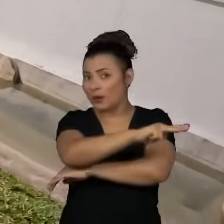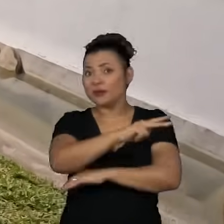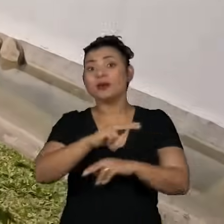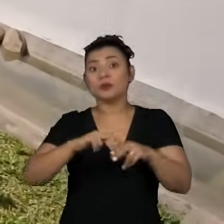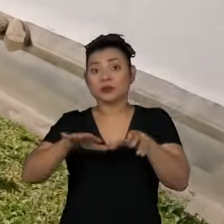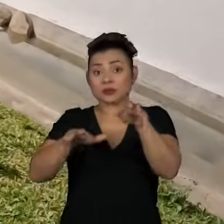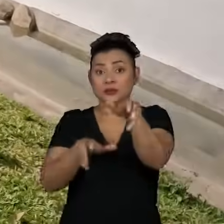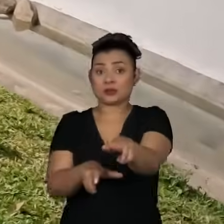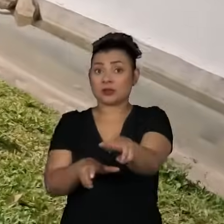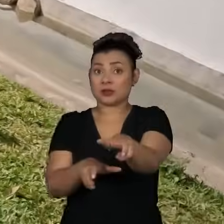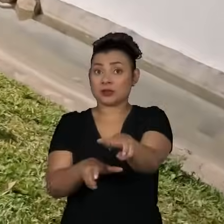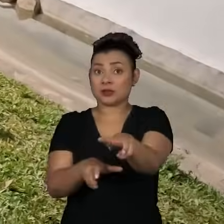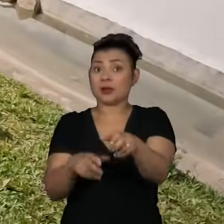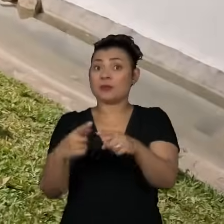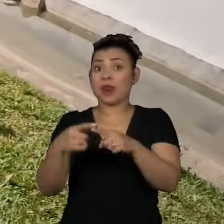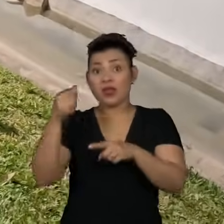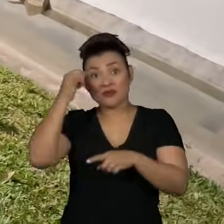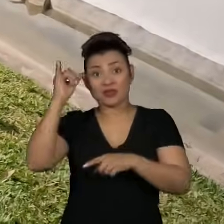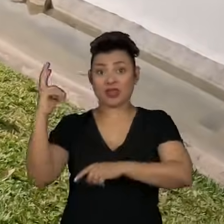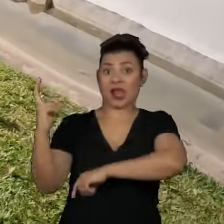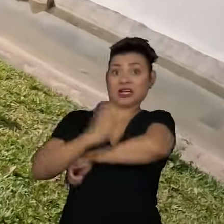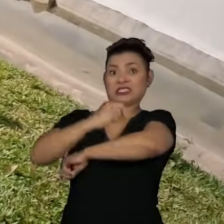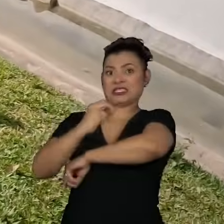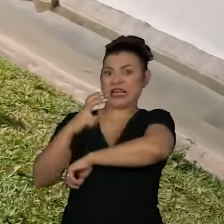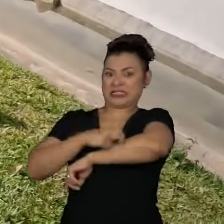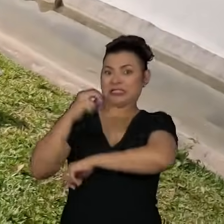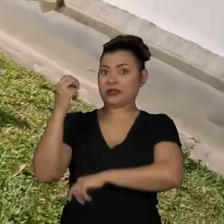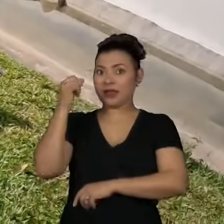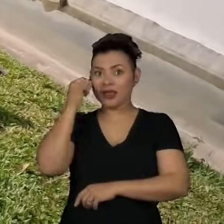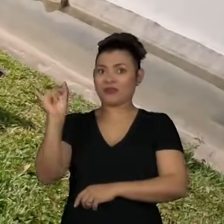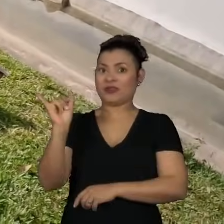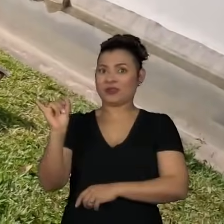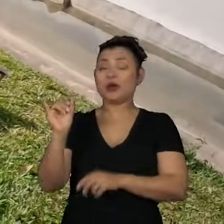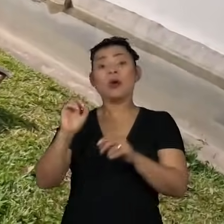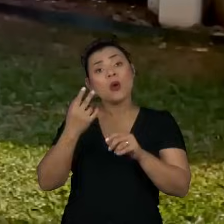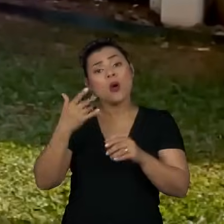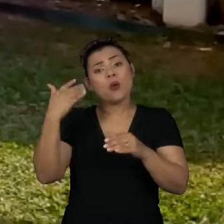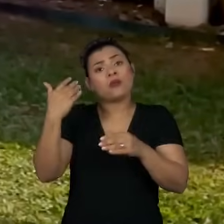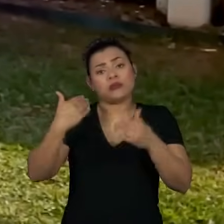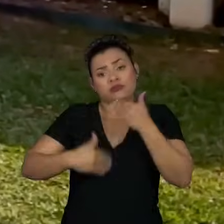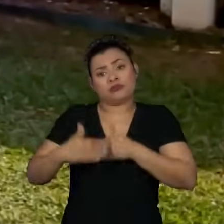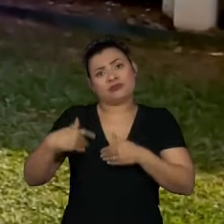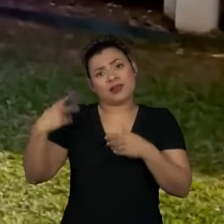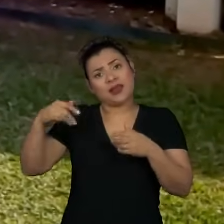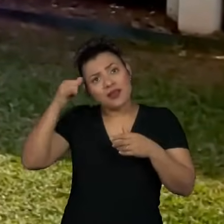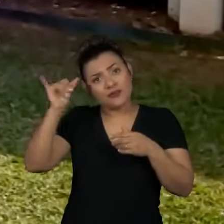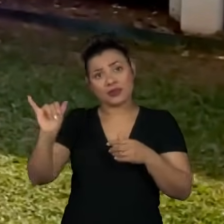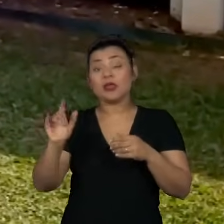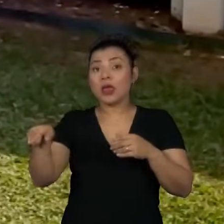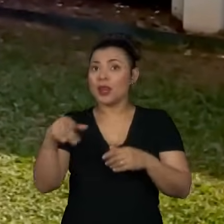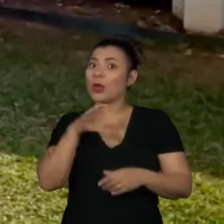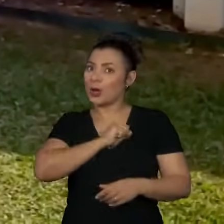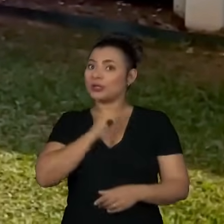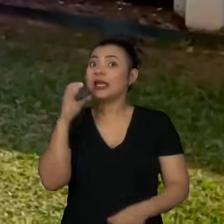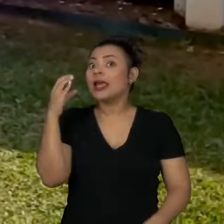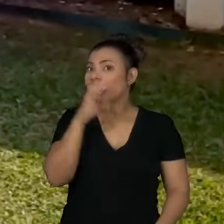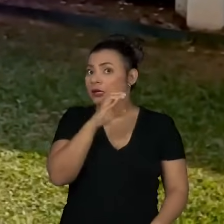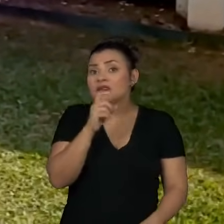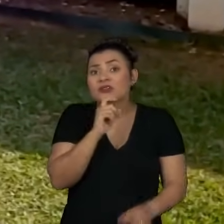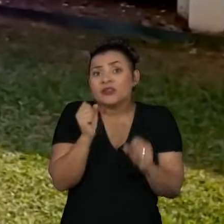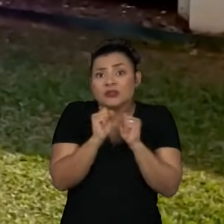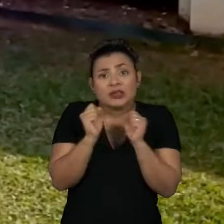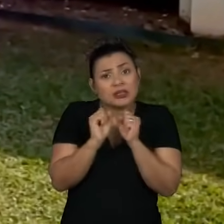dessa maneira, pra gente evitar tomar meio mordida ou machucar o animal também. Ele gosta de clima quente, entendeu? No frio eles